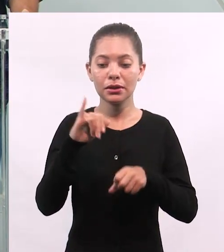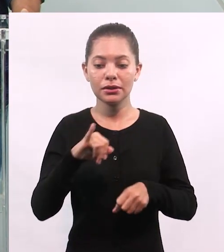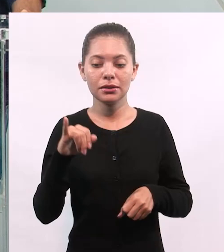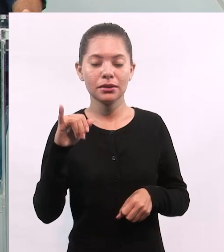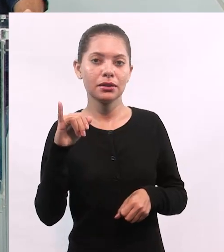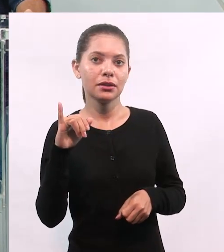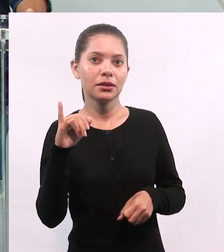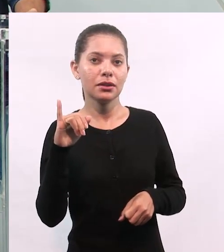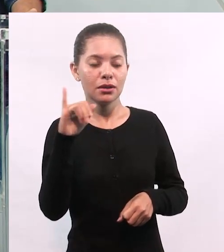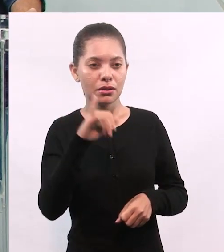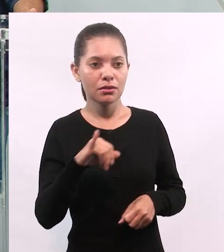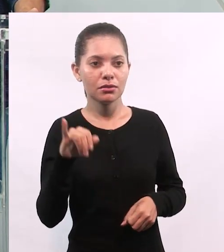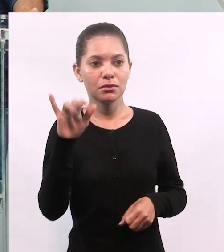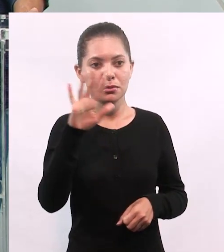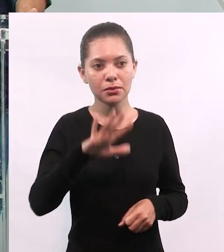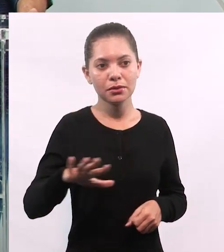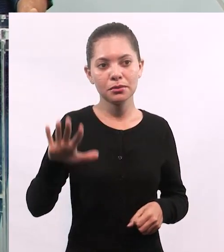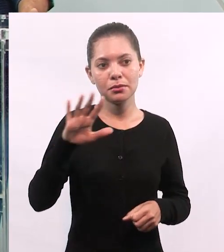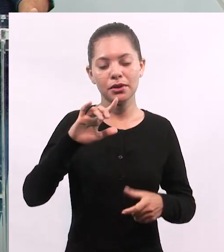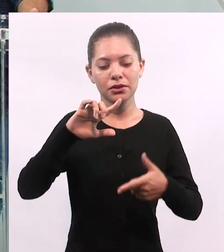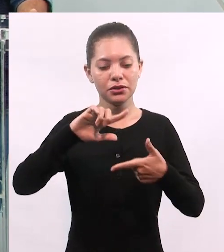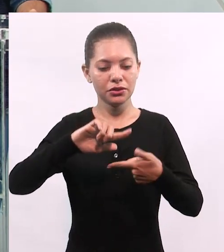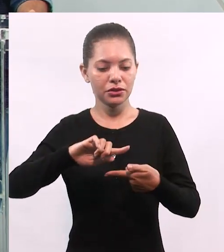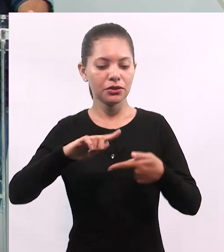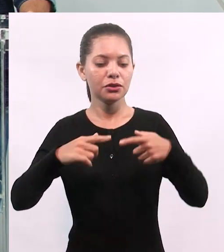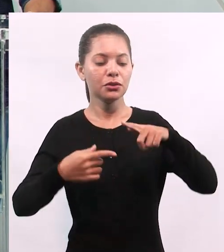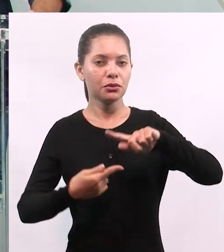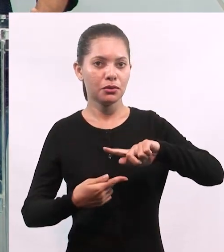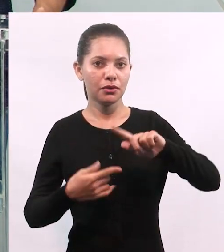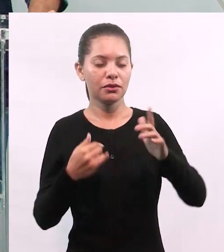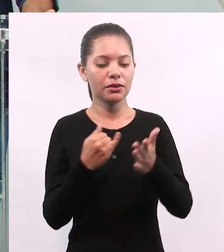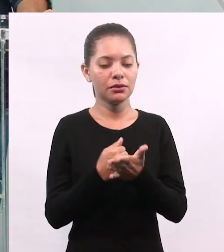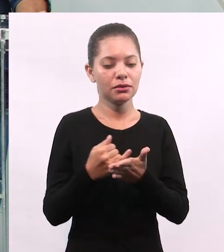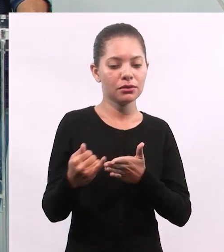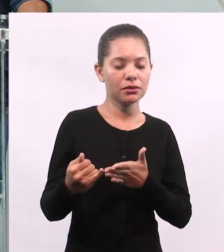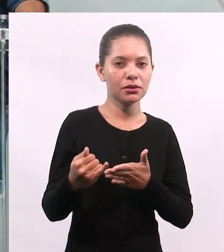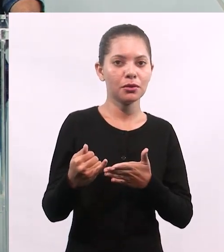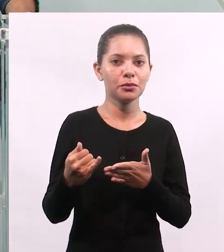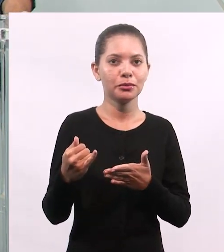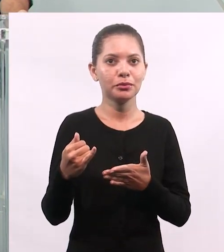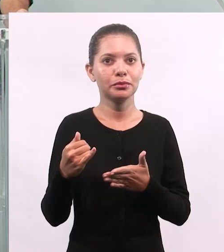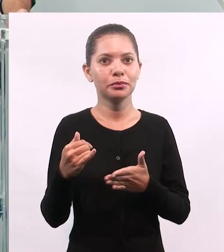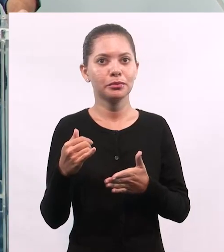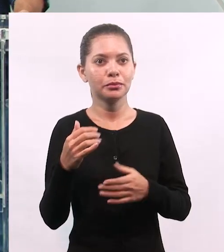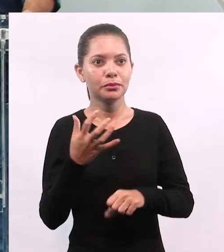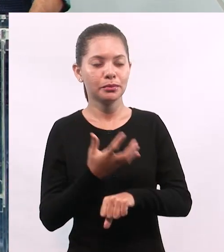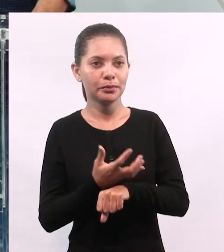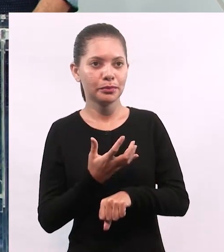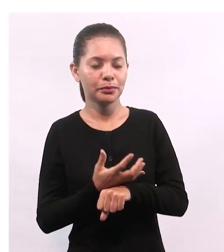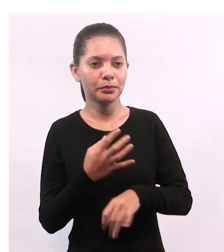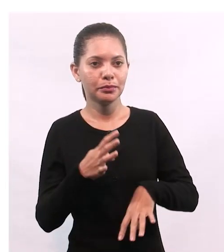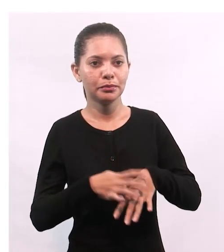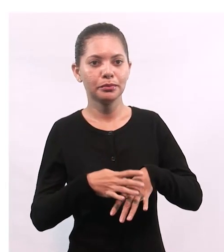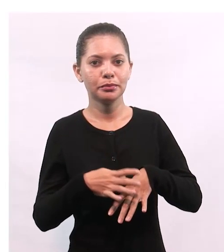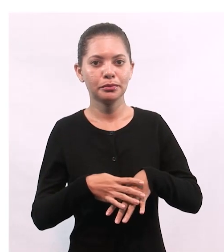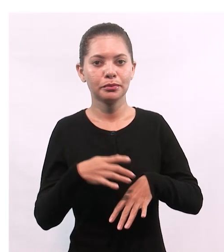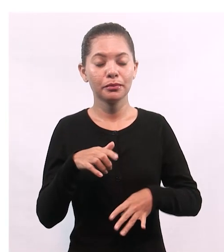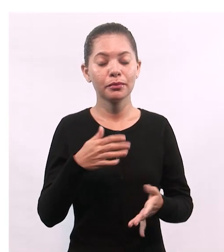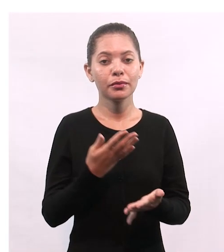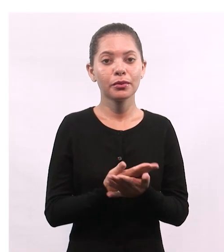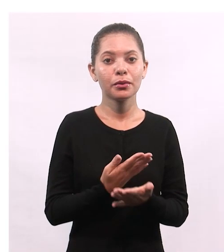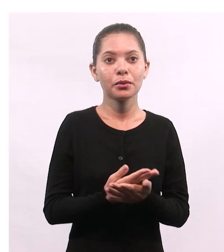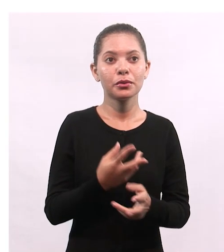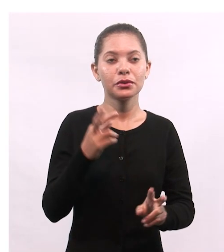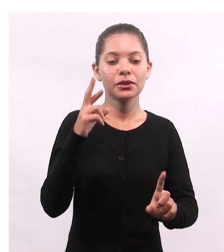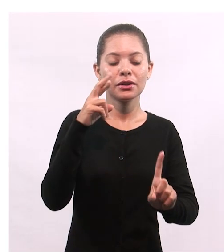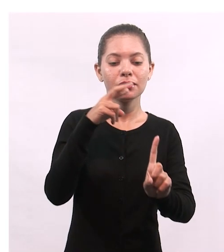figuras geométricas, uma introdução à geometria para essa disciplina de matemática básica. Então, na aula de hoje,